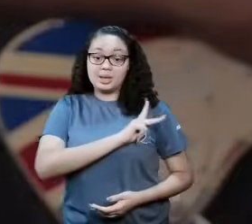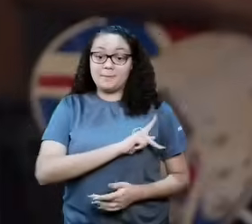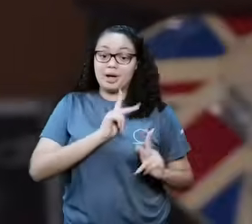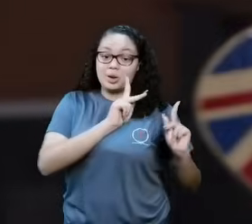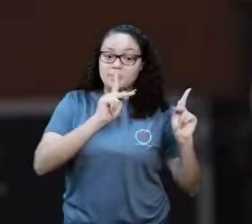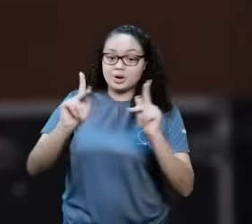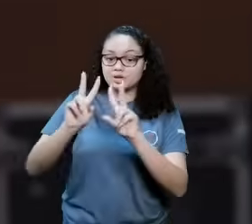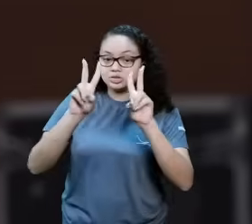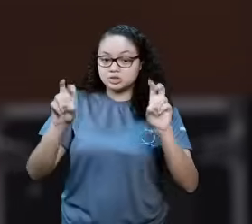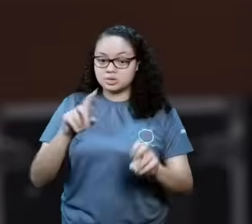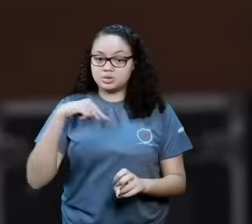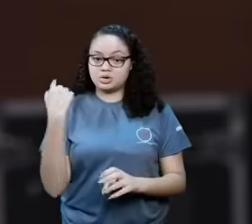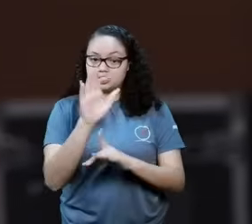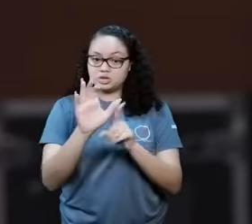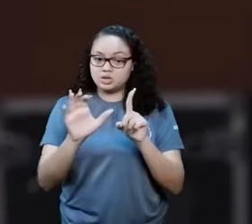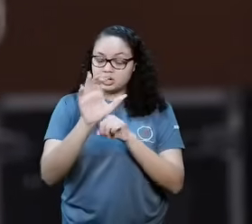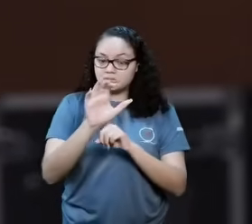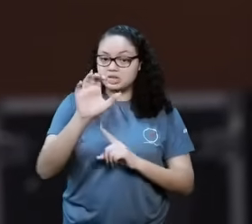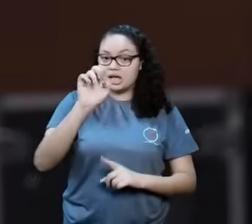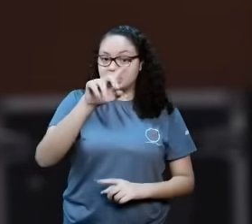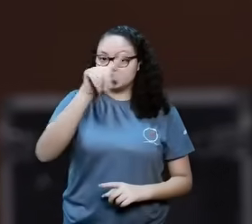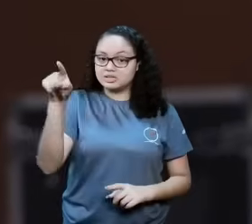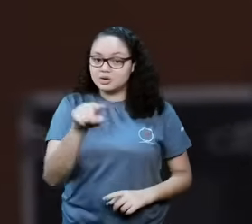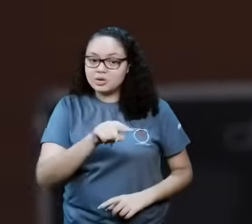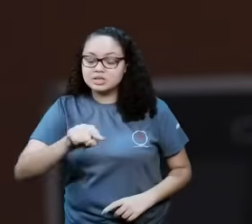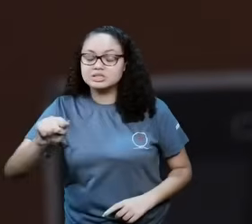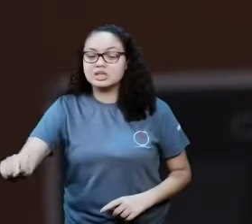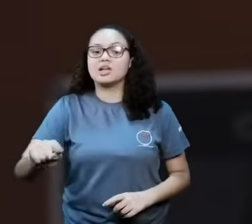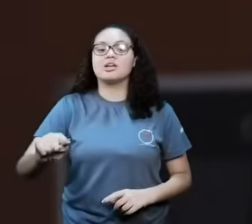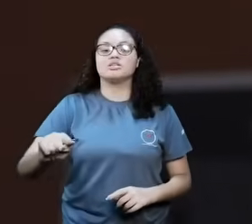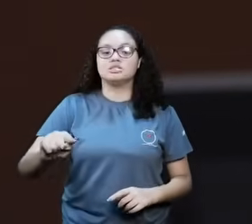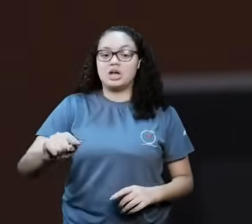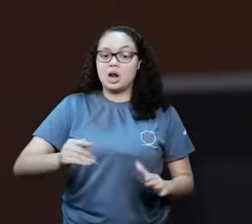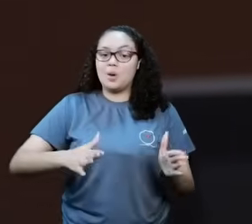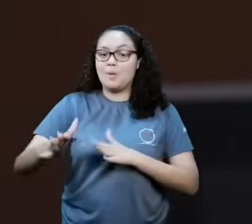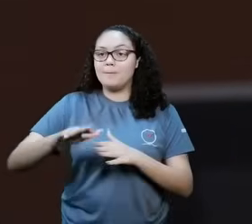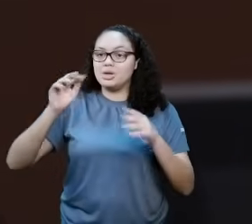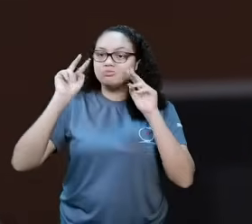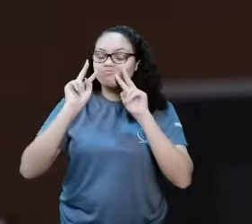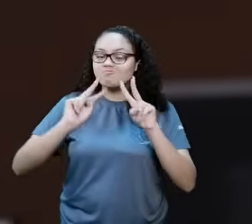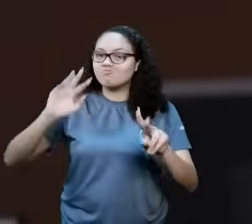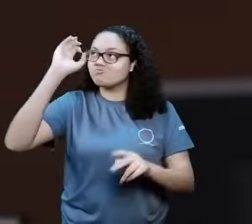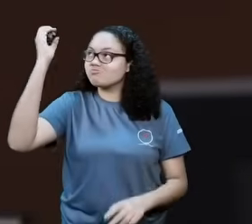prega sobre o nosso culto está em Ezequiel na hora da revelação.